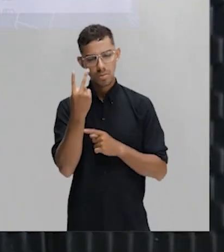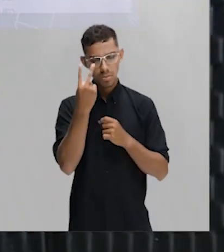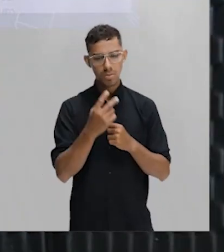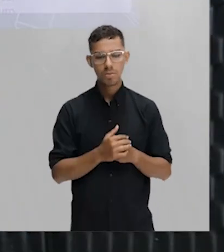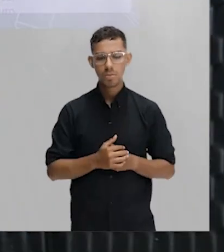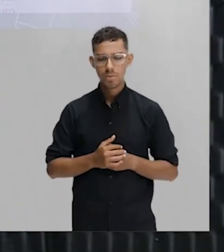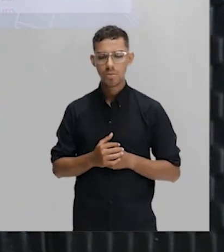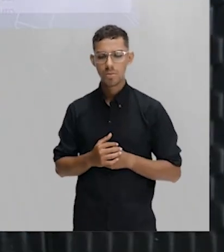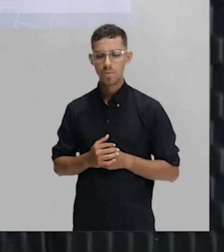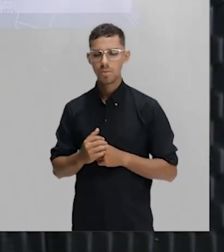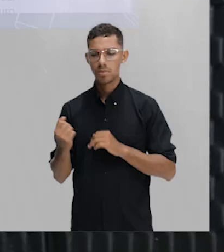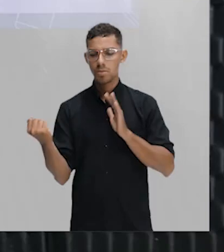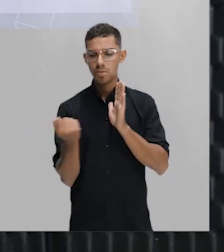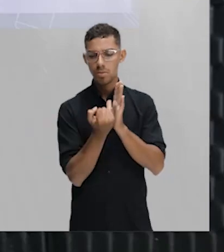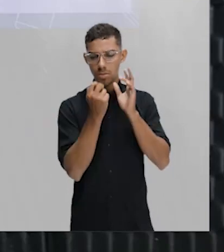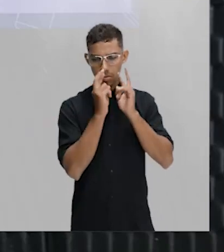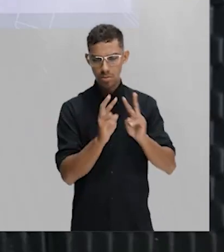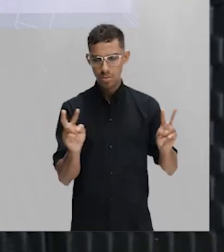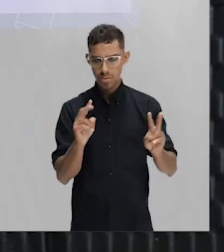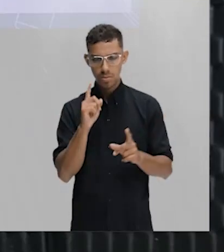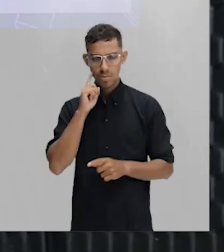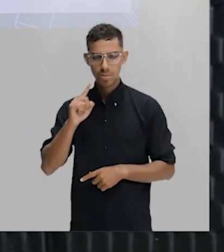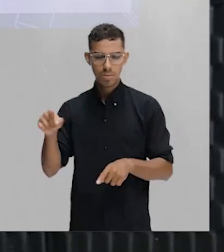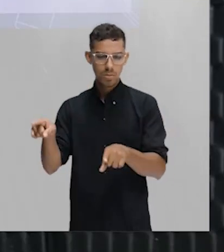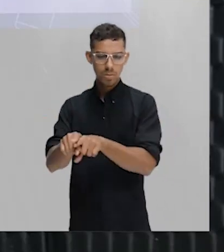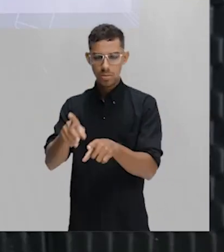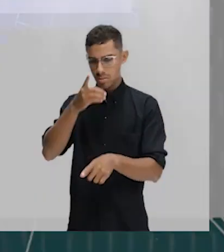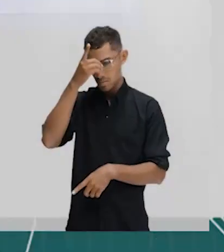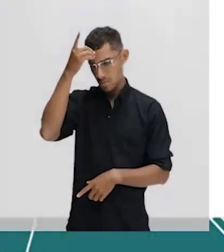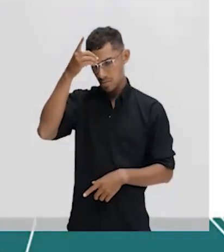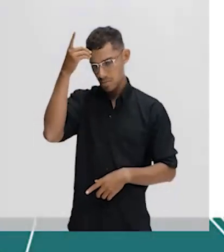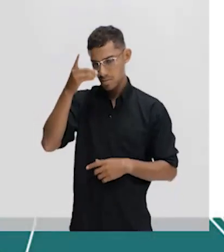do Eidar também representa o reflexo dessa ideia. Olha só.